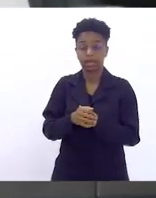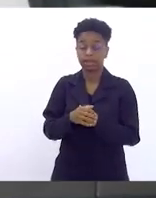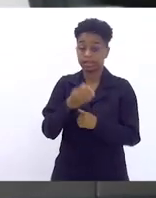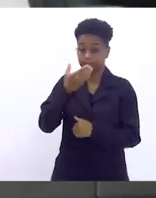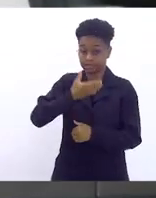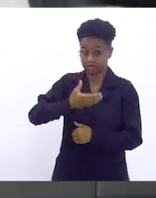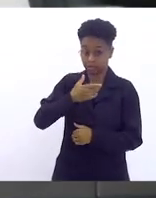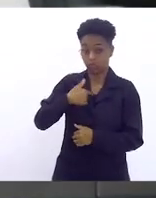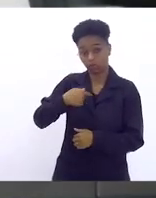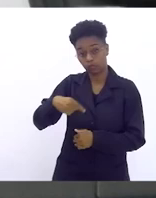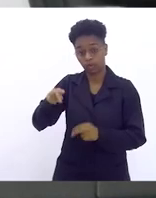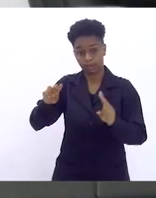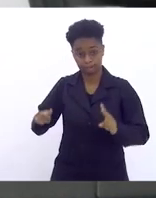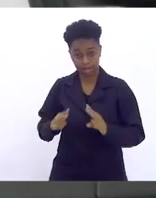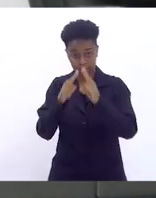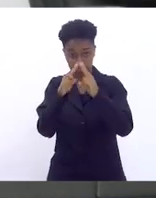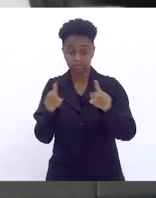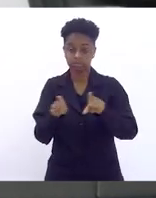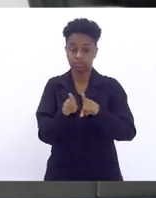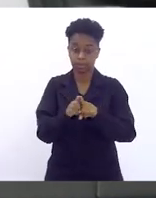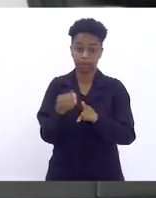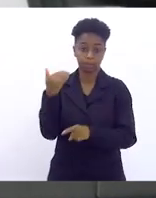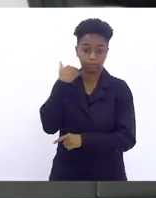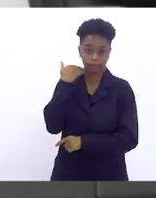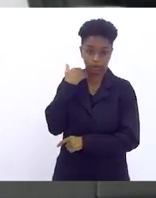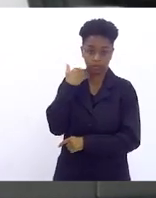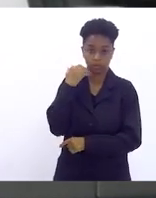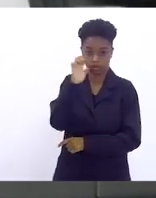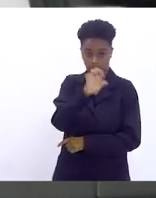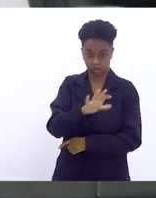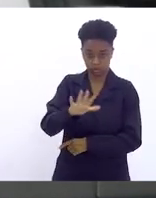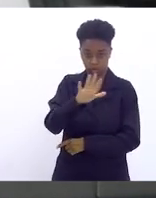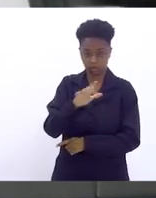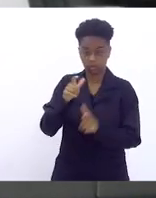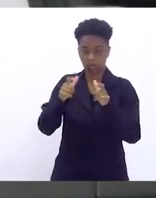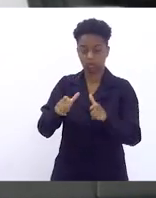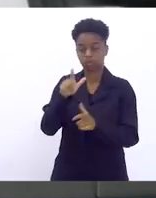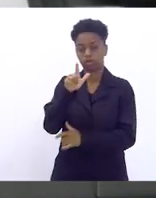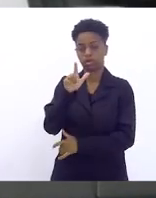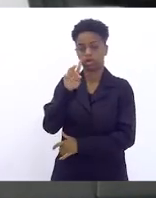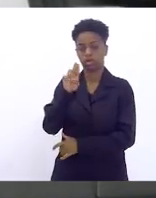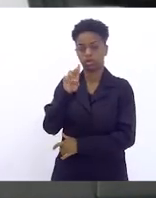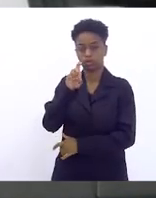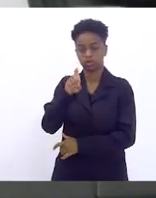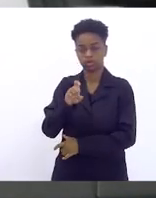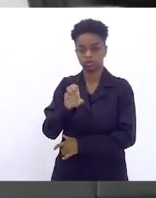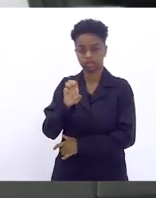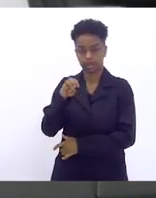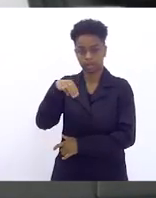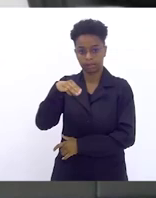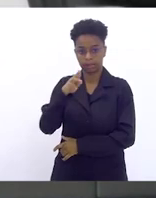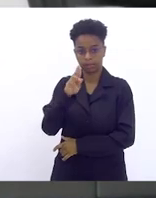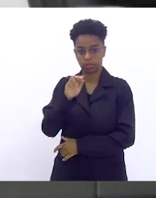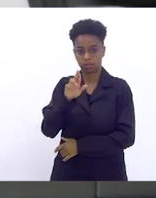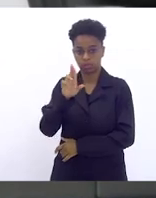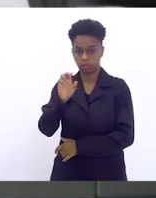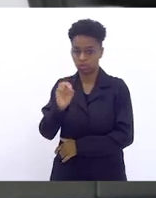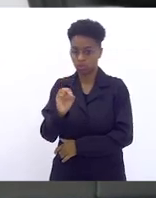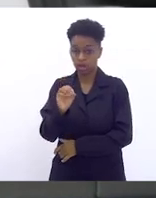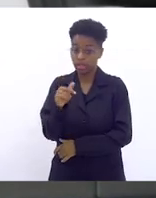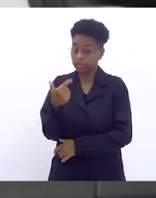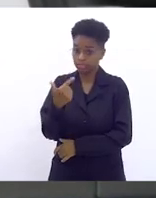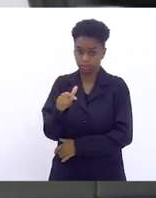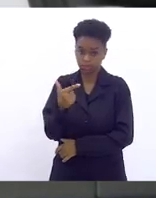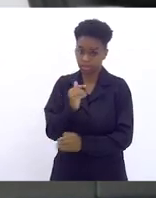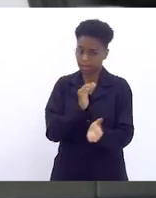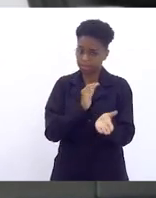em Paris e no banco europeu em Luxemburgo não existe mais financiamento desses